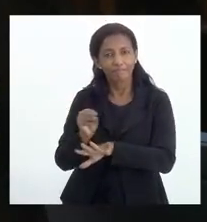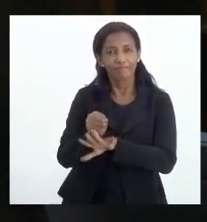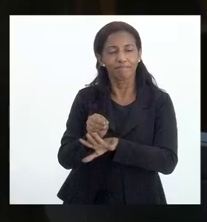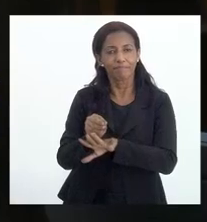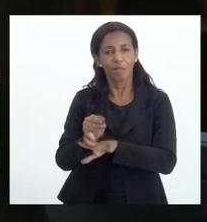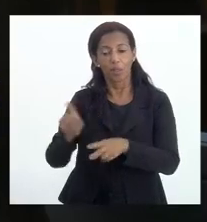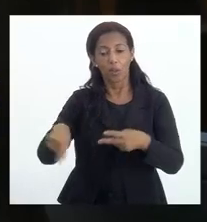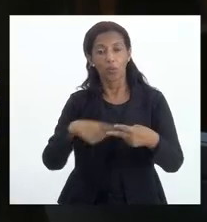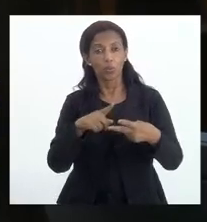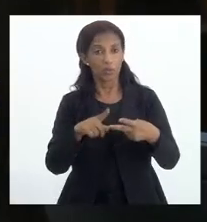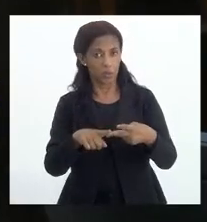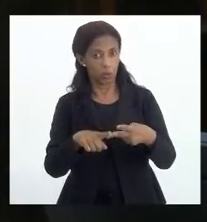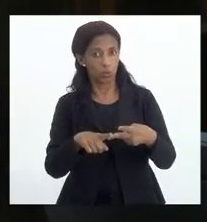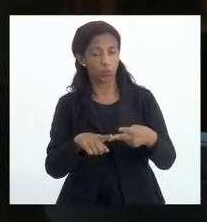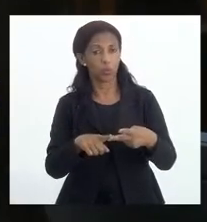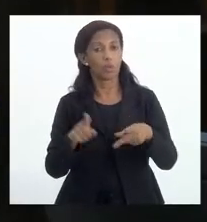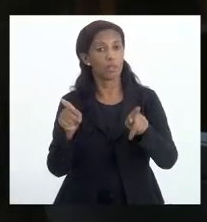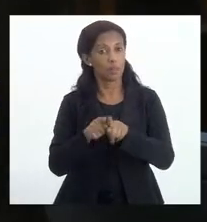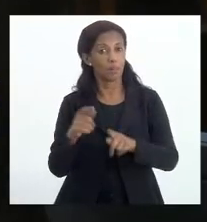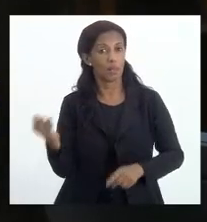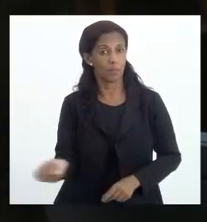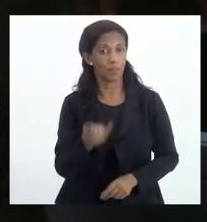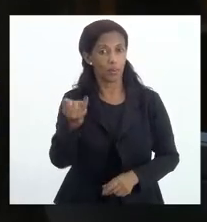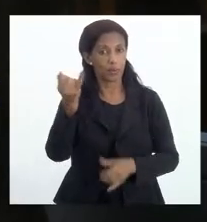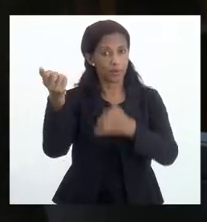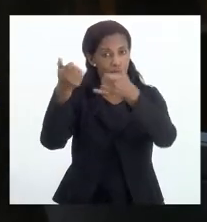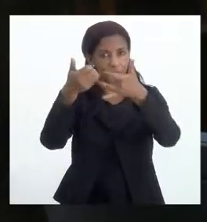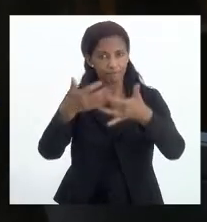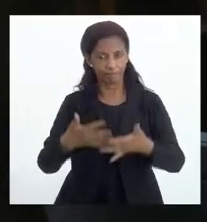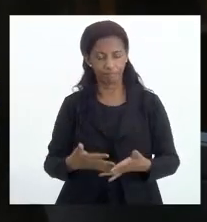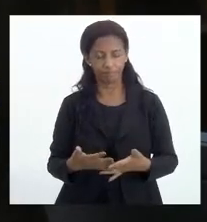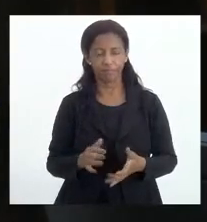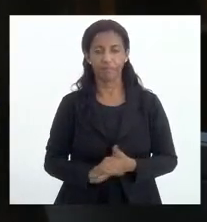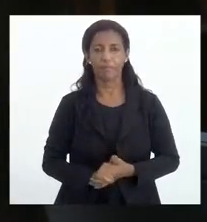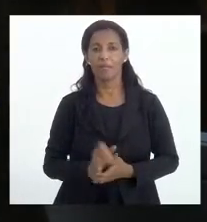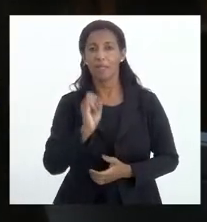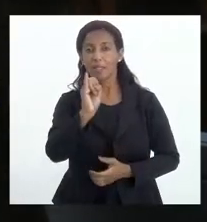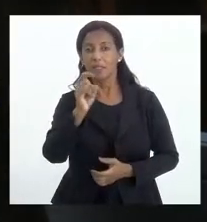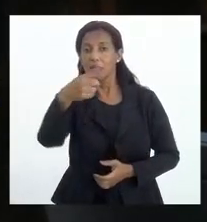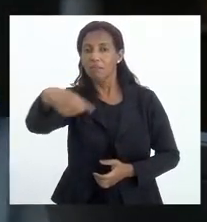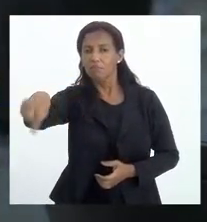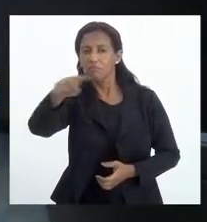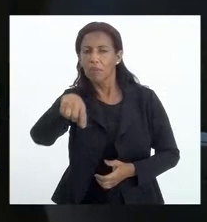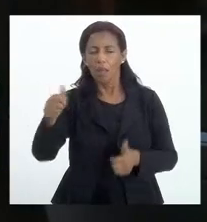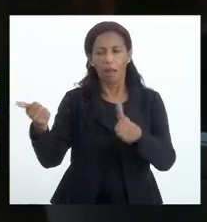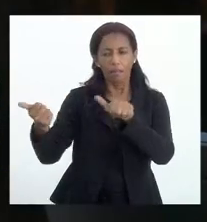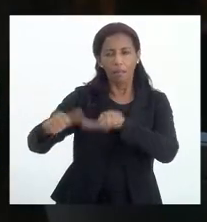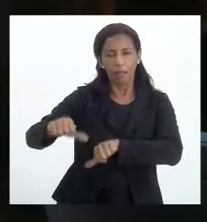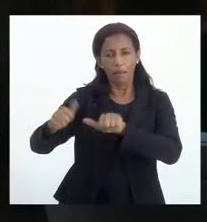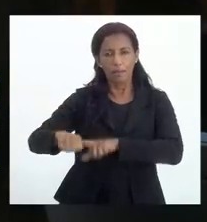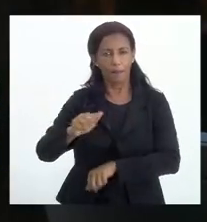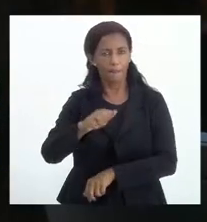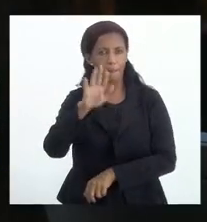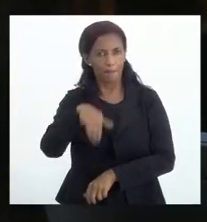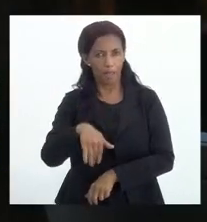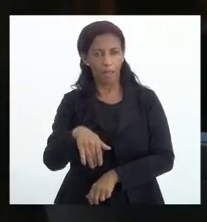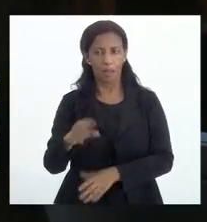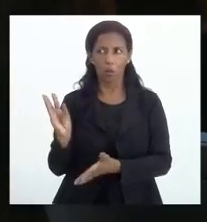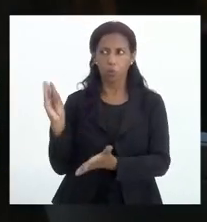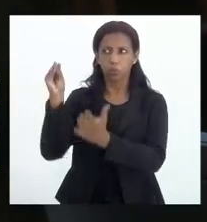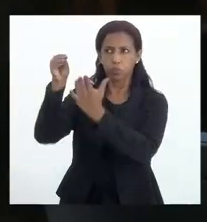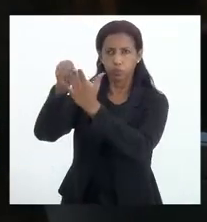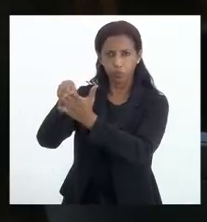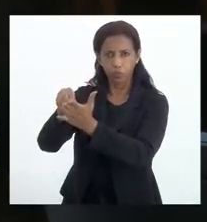ponto, que é importante dizer, é que se os senhores analisarem bem, isso que nós colocamos